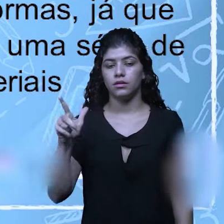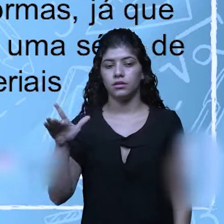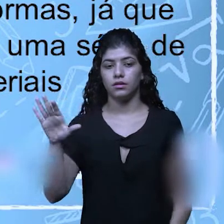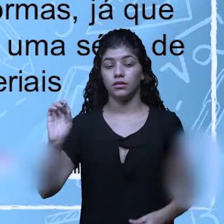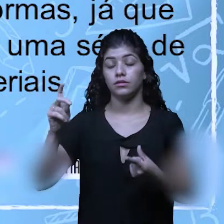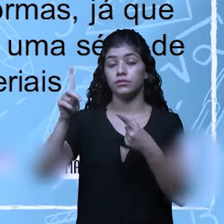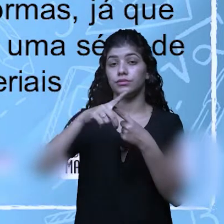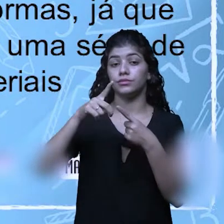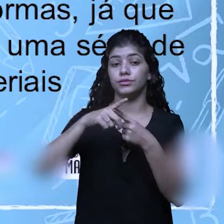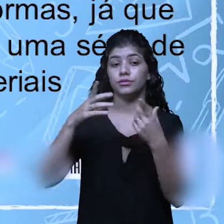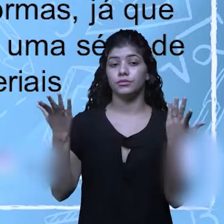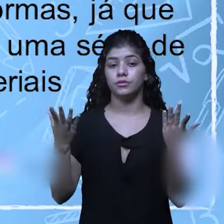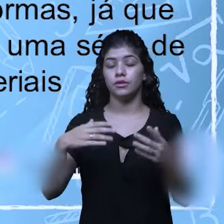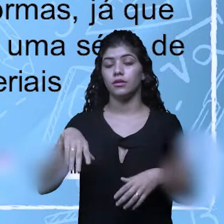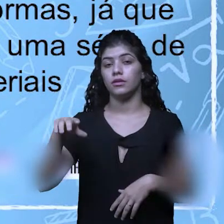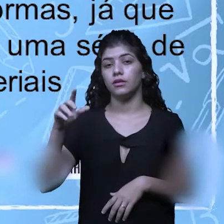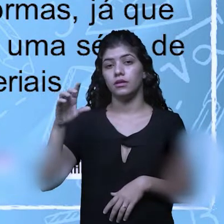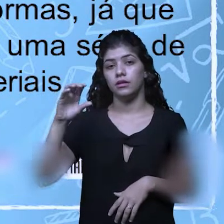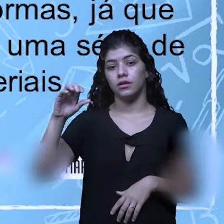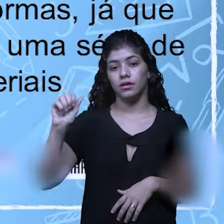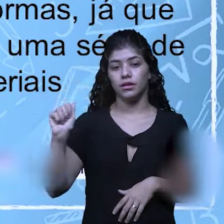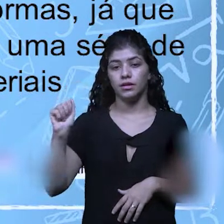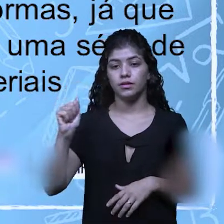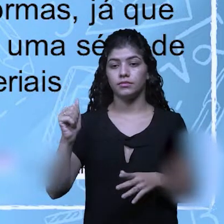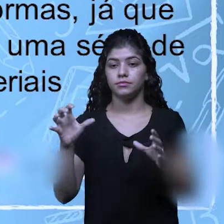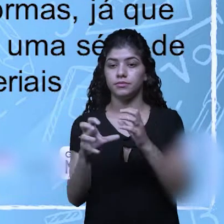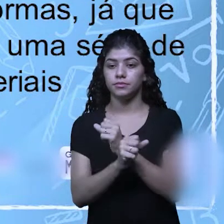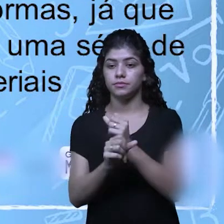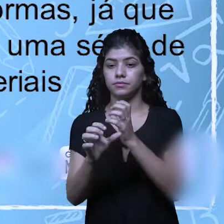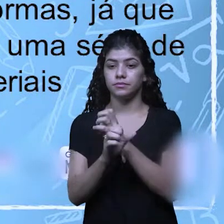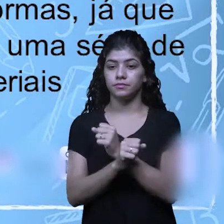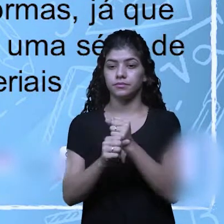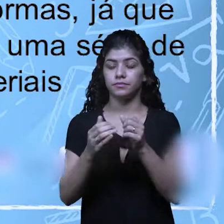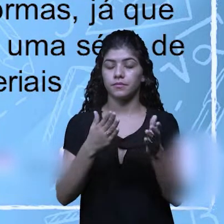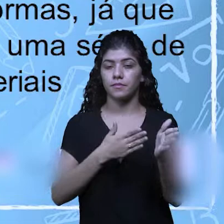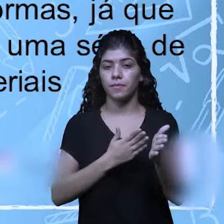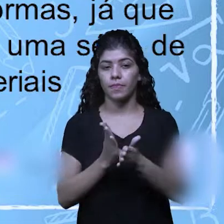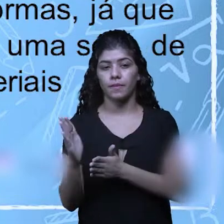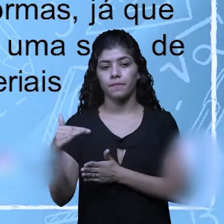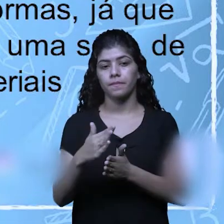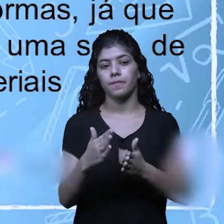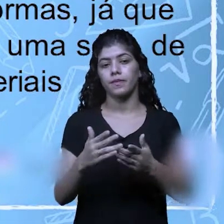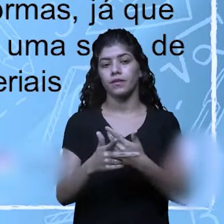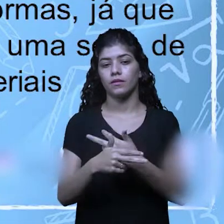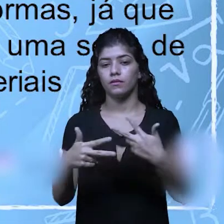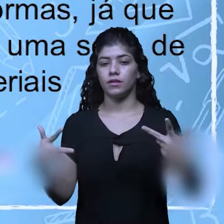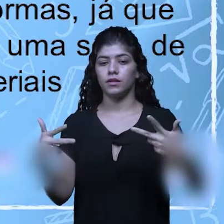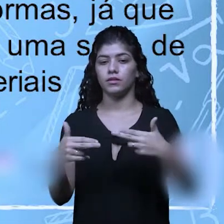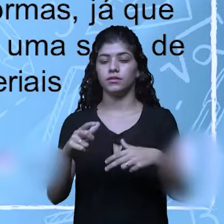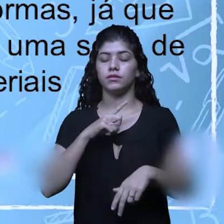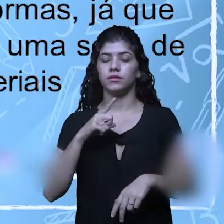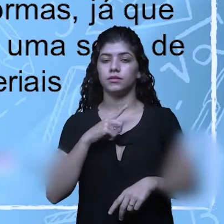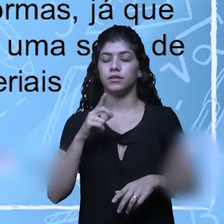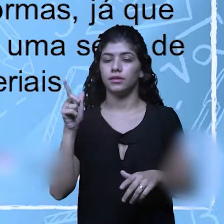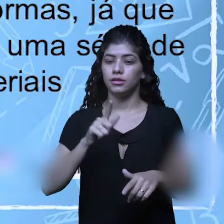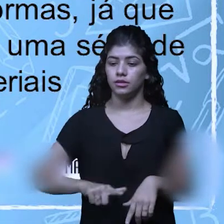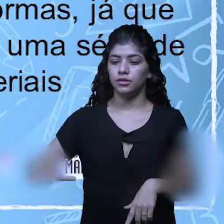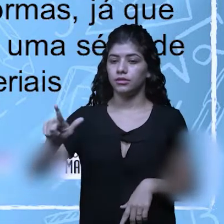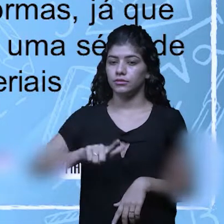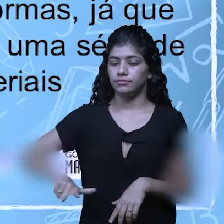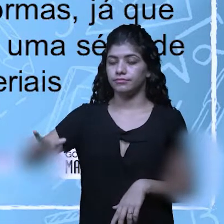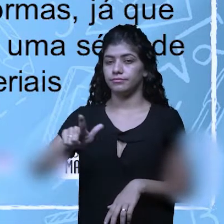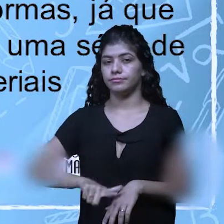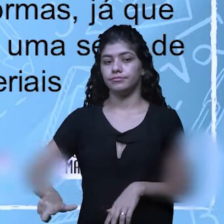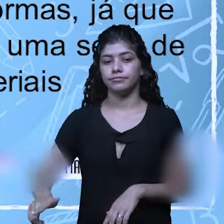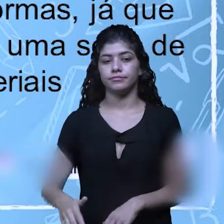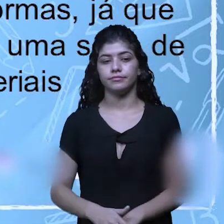incertezas. Incertezas do tipo A são calculadas por meio do desvio padrão de várias medidas obtidas por meio